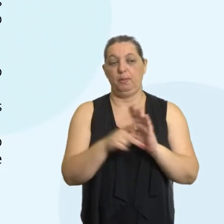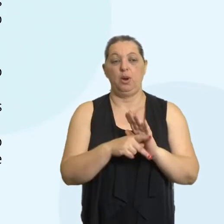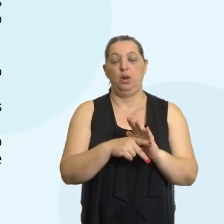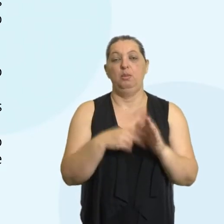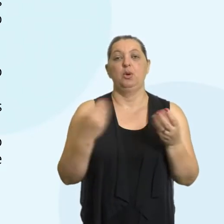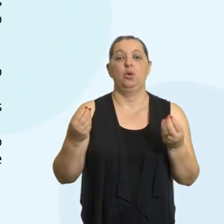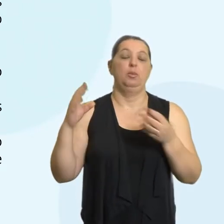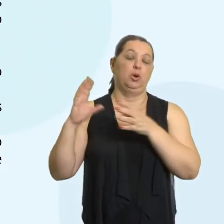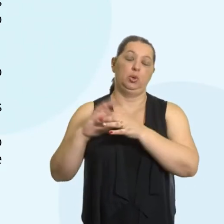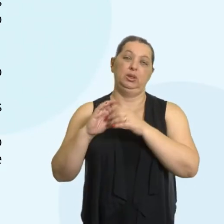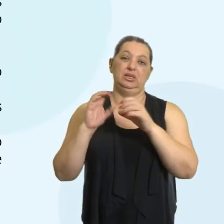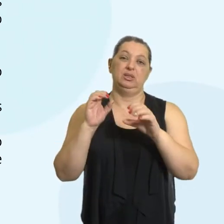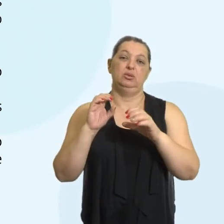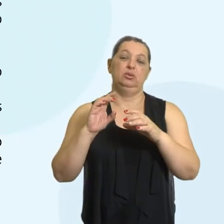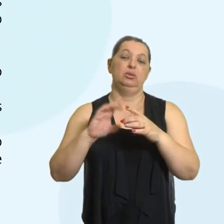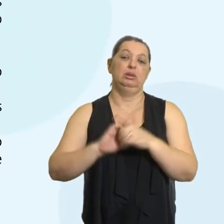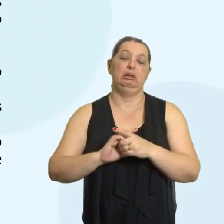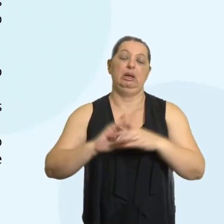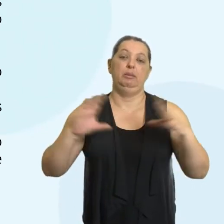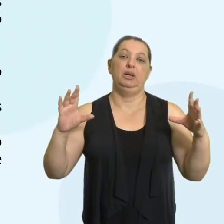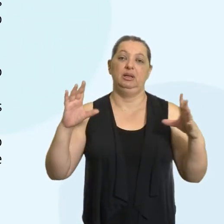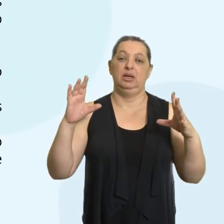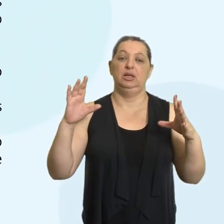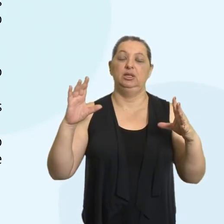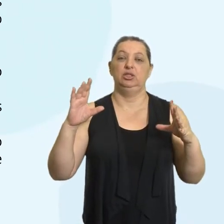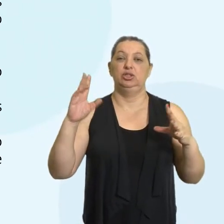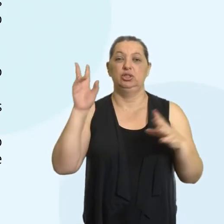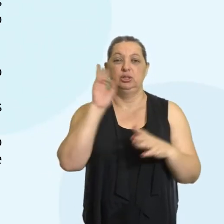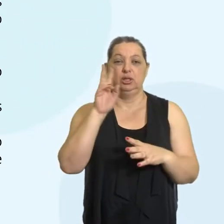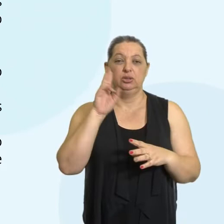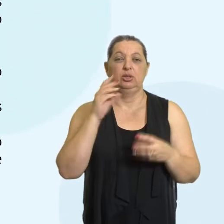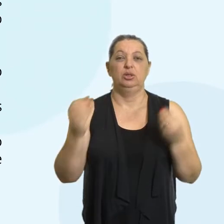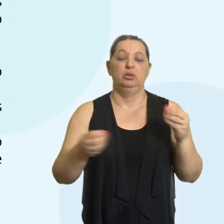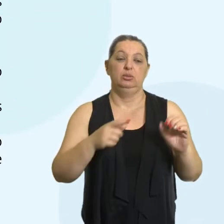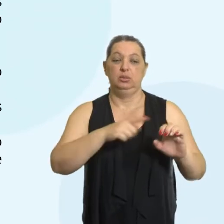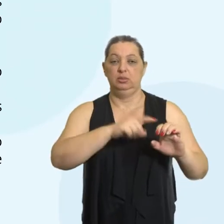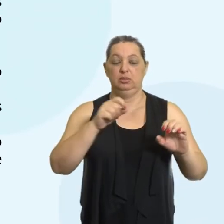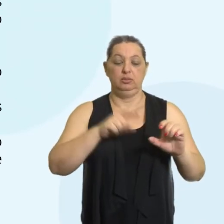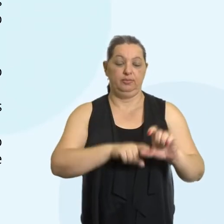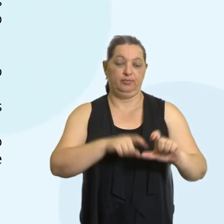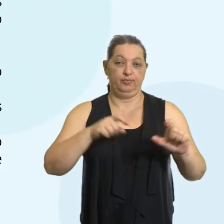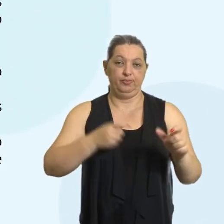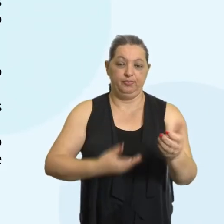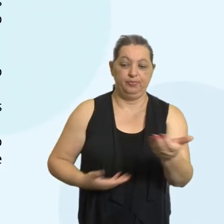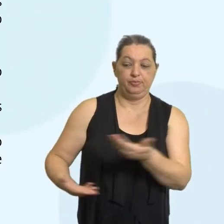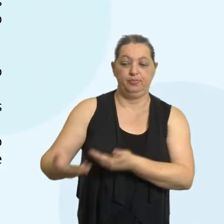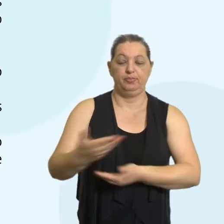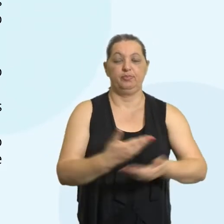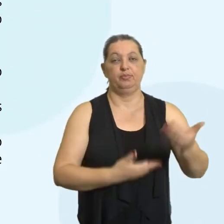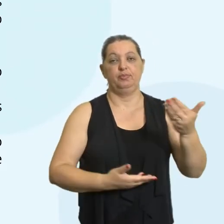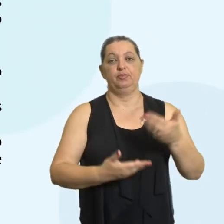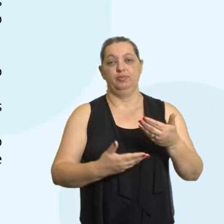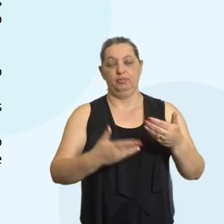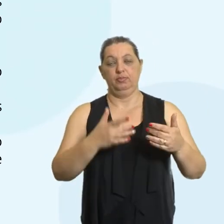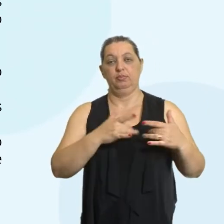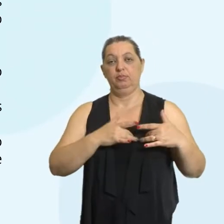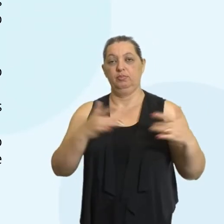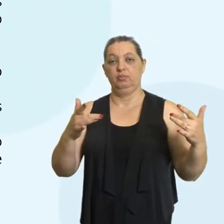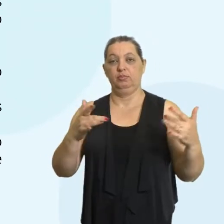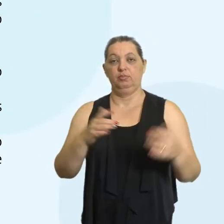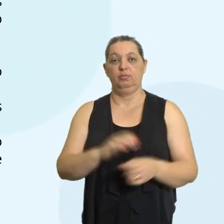na sociedade determinismo contemporâneo empreendedorismo autonomia cooperação e solidariedade